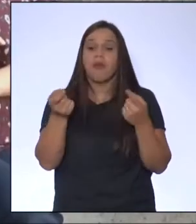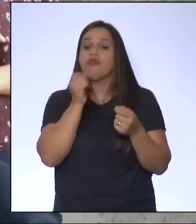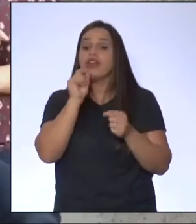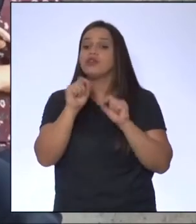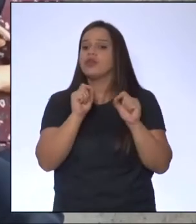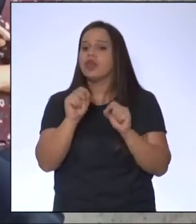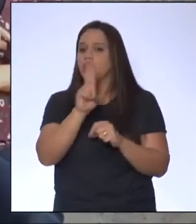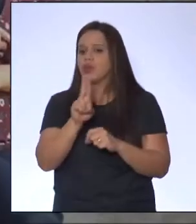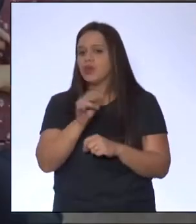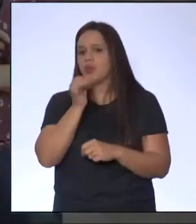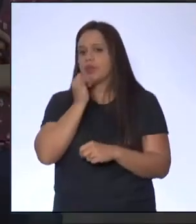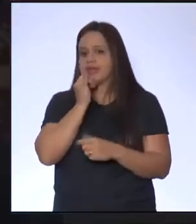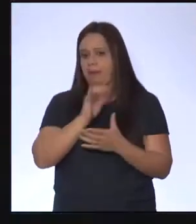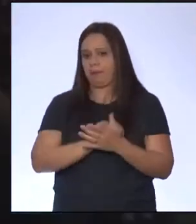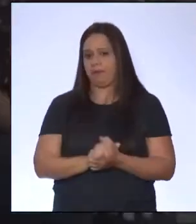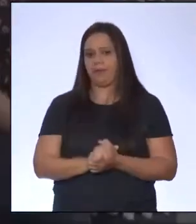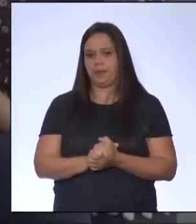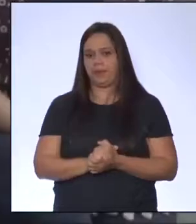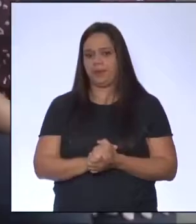exemplo, ok?